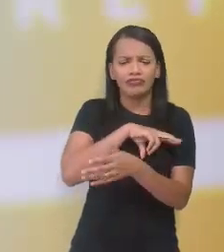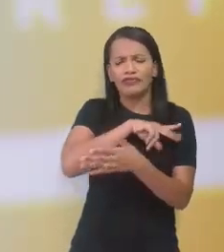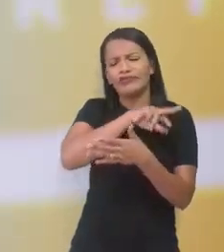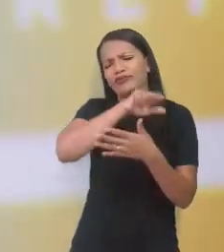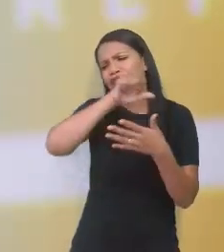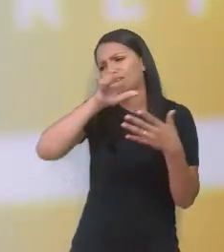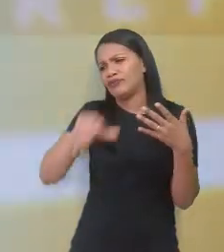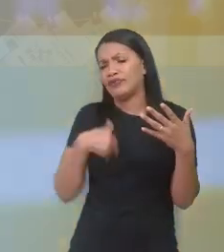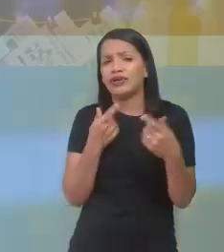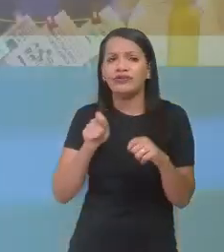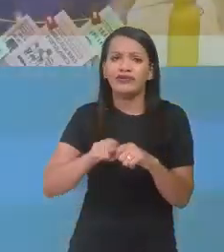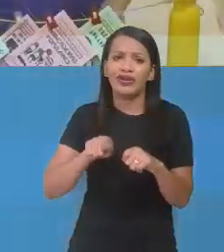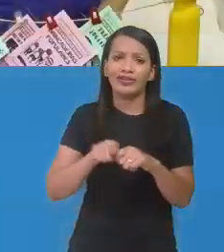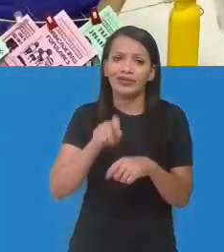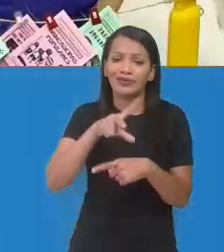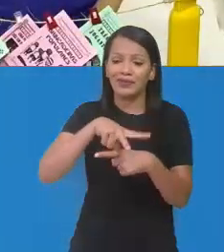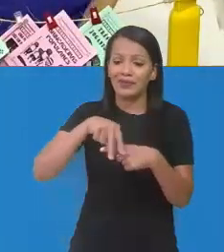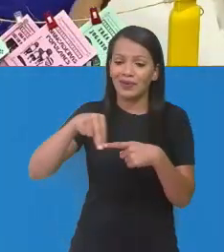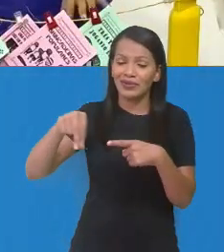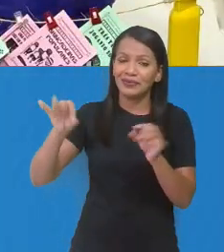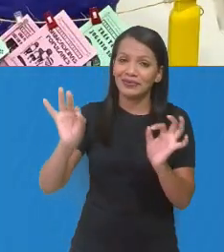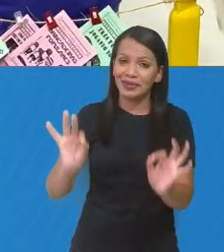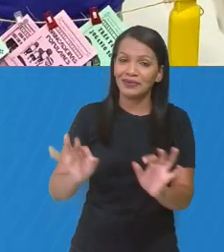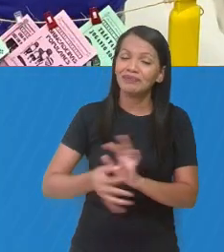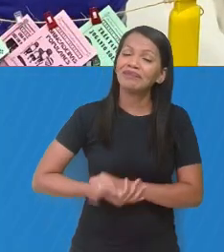temas para fazer um cordel.